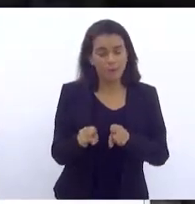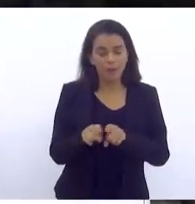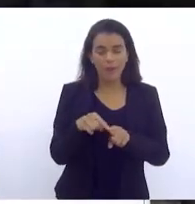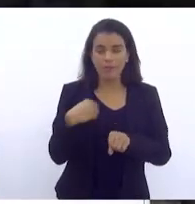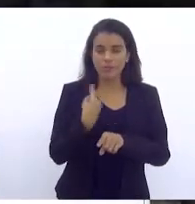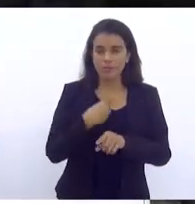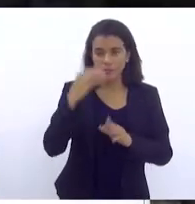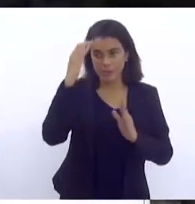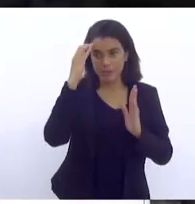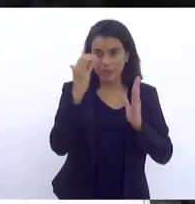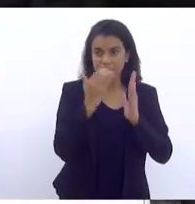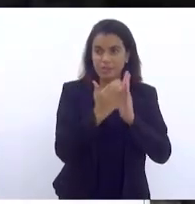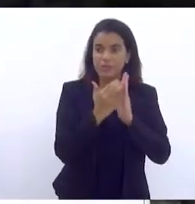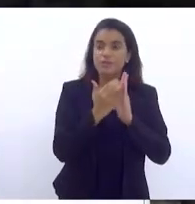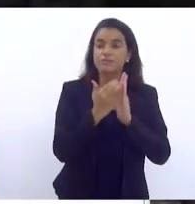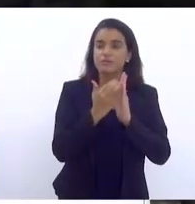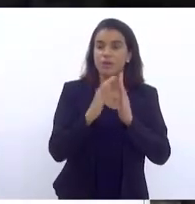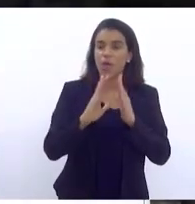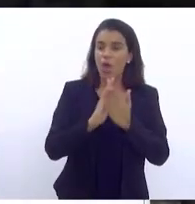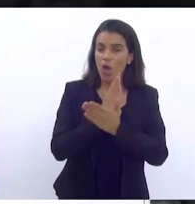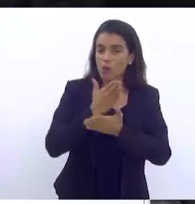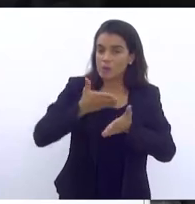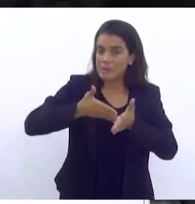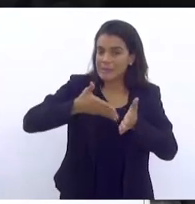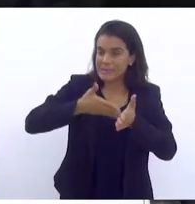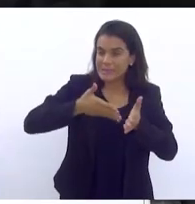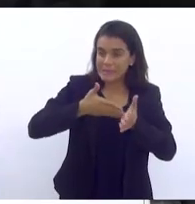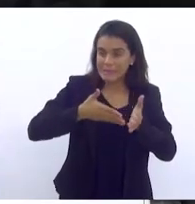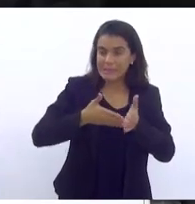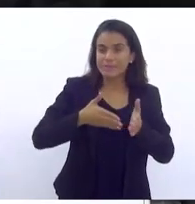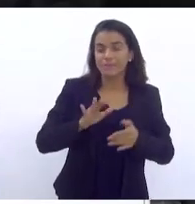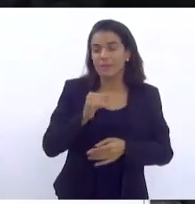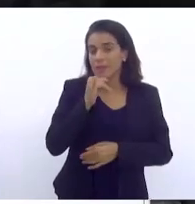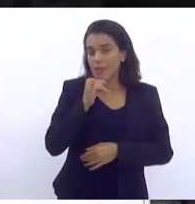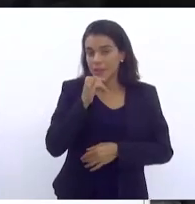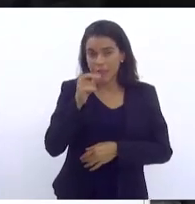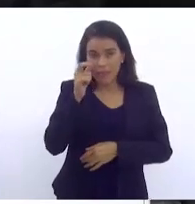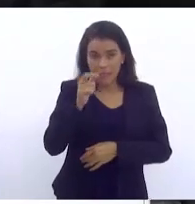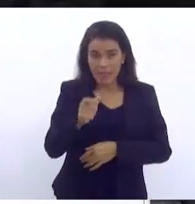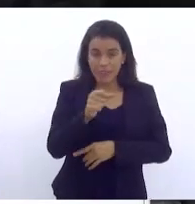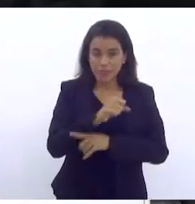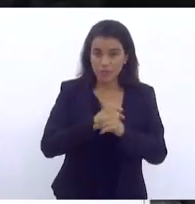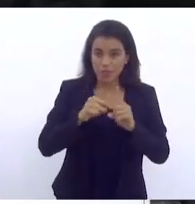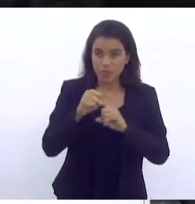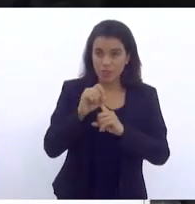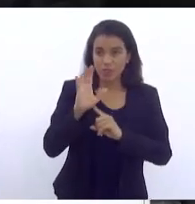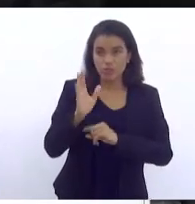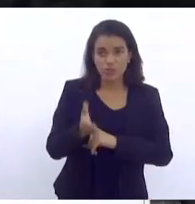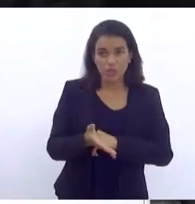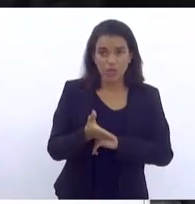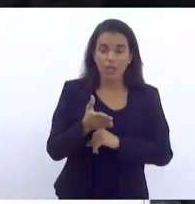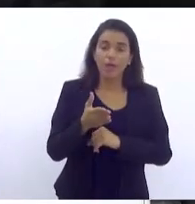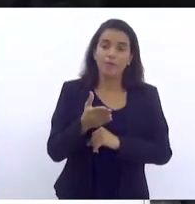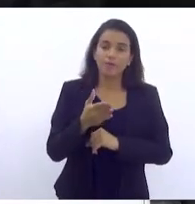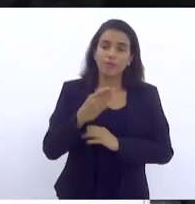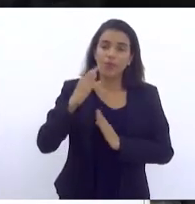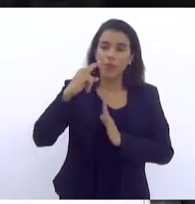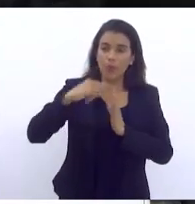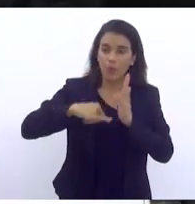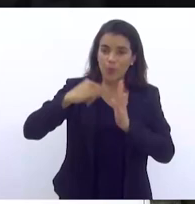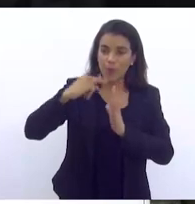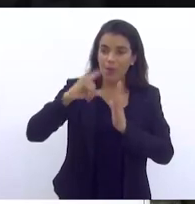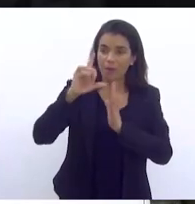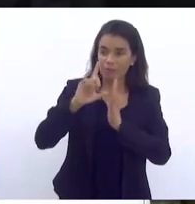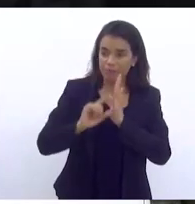eh alguns empreeendimentos que já surgiram como empreendimento de interesse social eles já vieram carimbados com a tarifa social e a gente